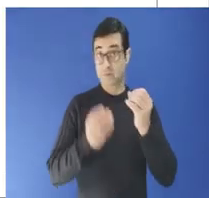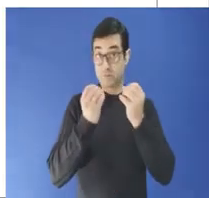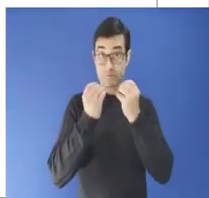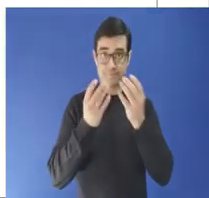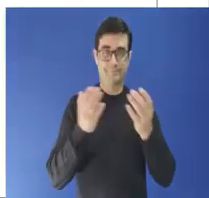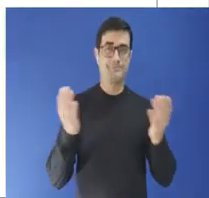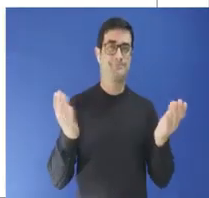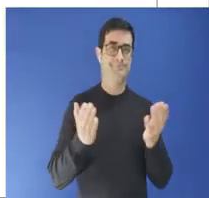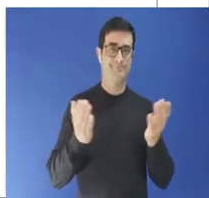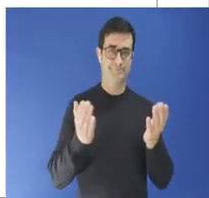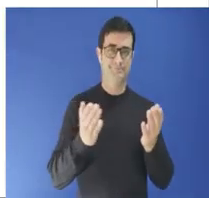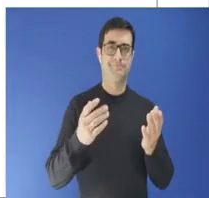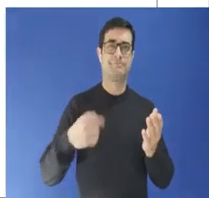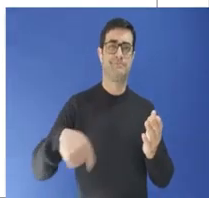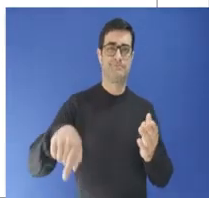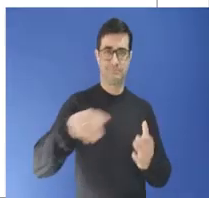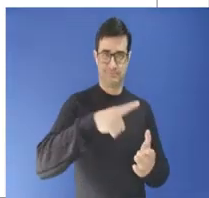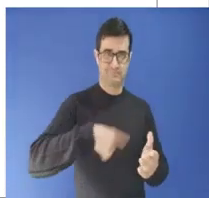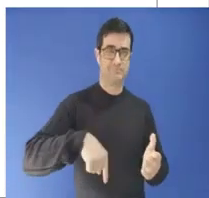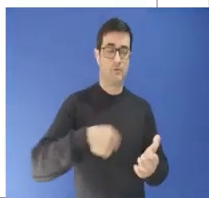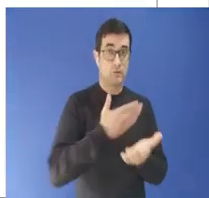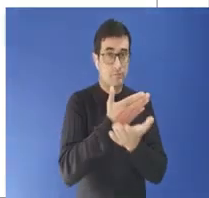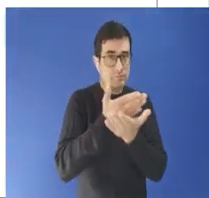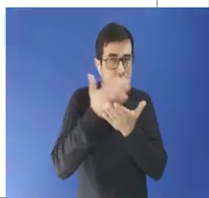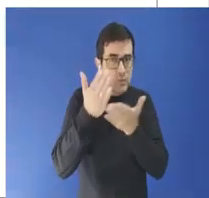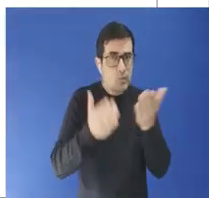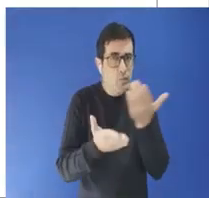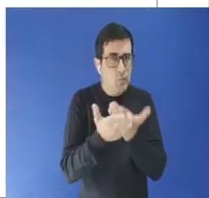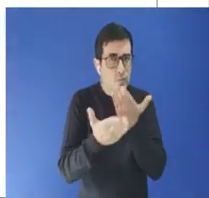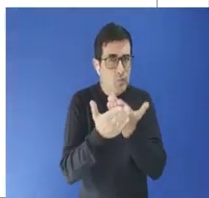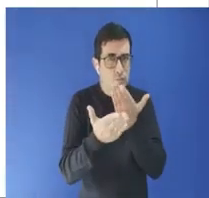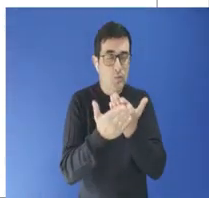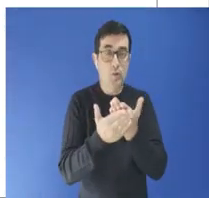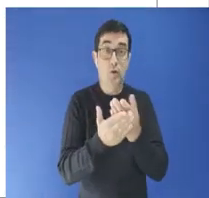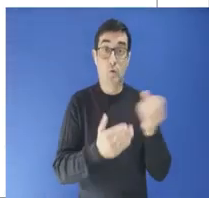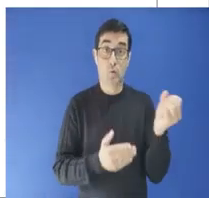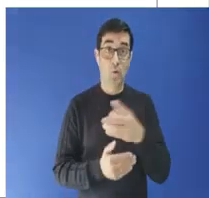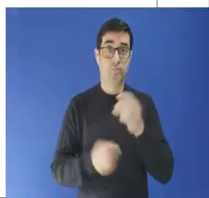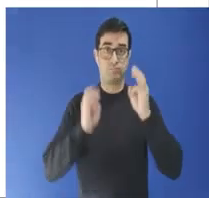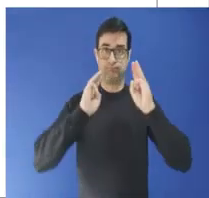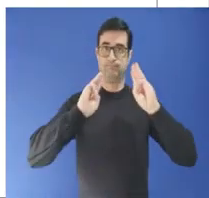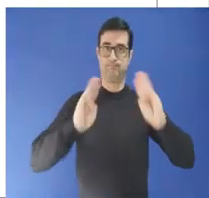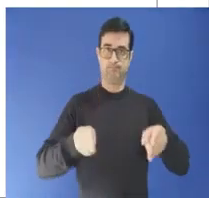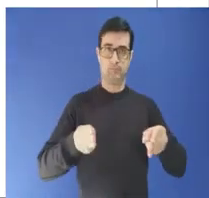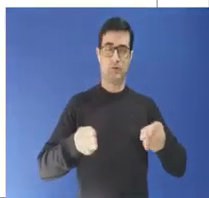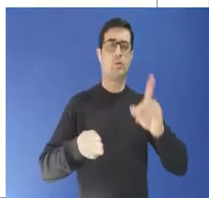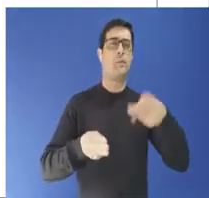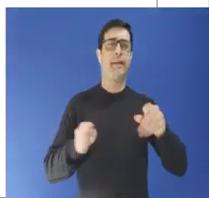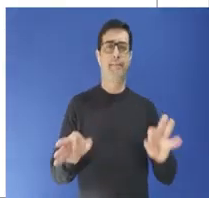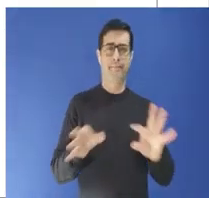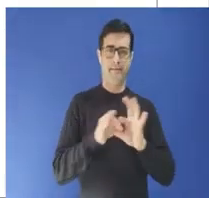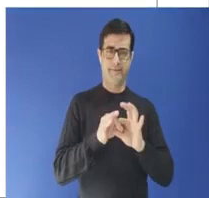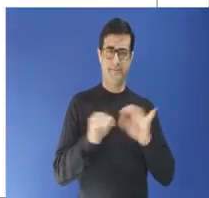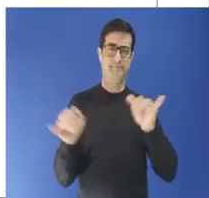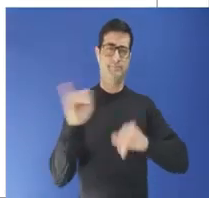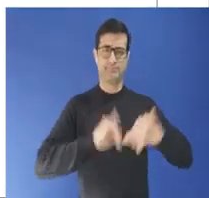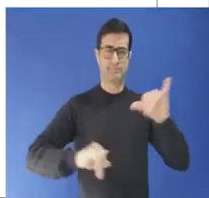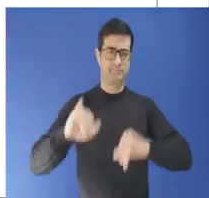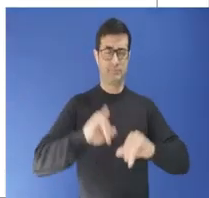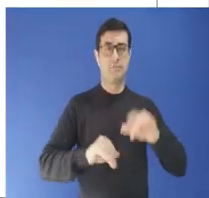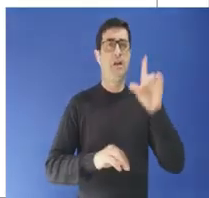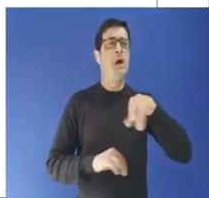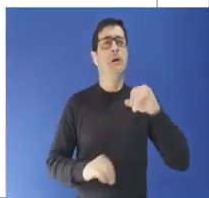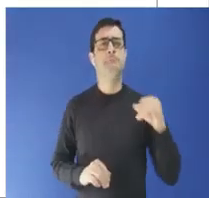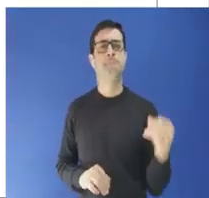Olá pessoal, então hoje vamos dar início a um novo módulo, módulo de ligação química. Esse módulo é muito